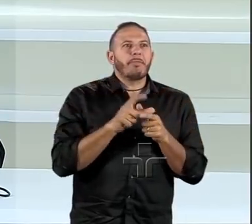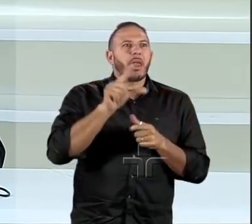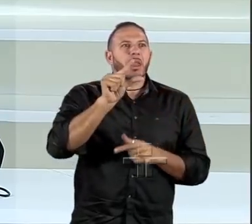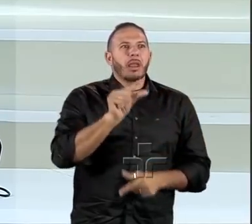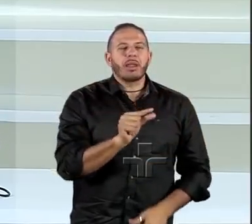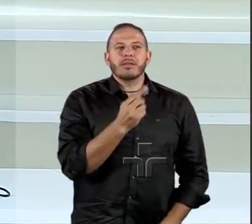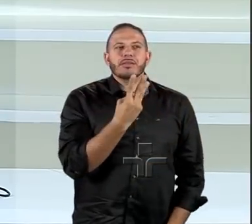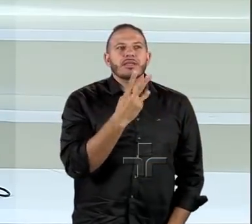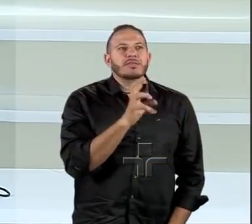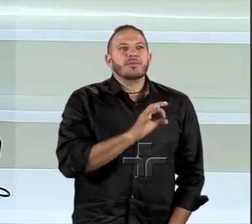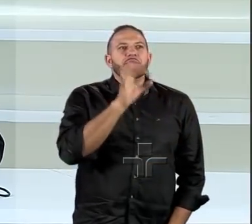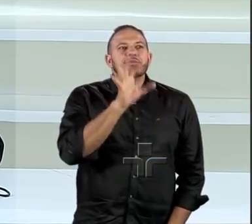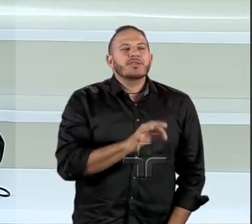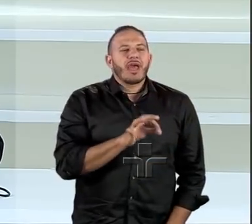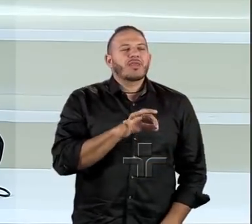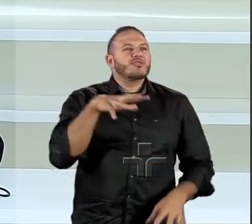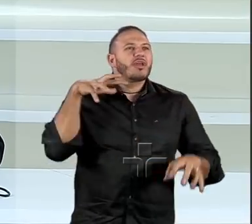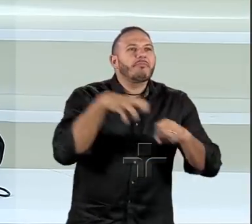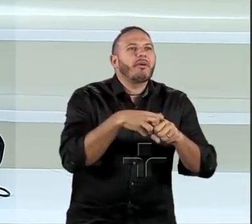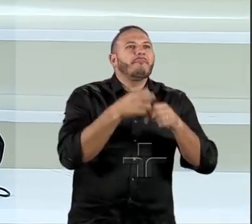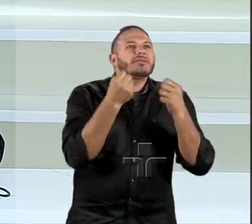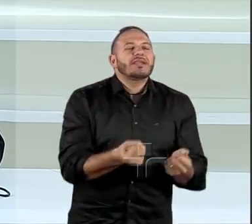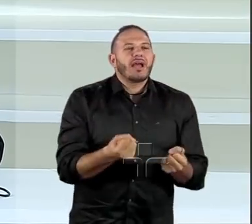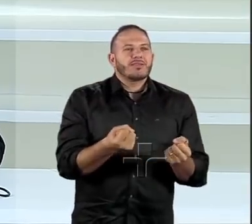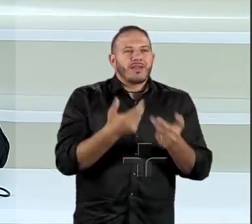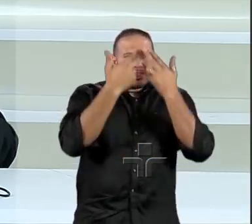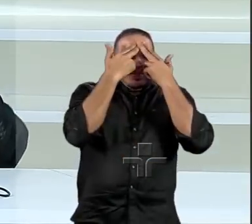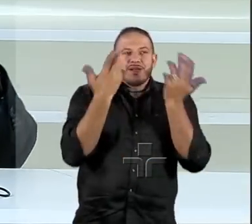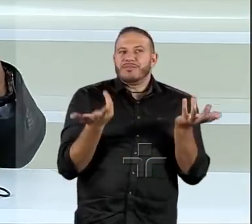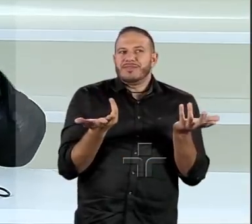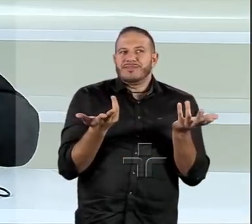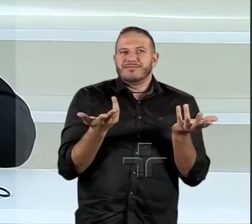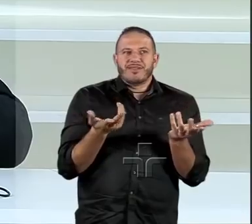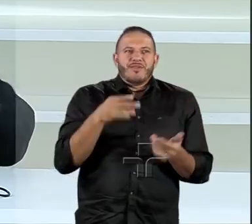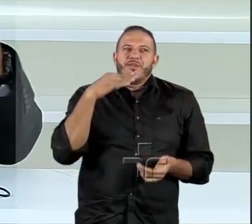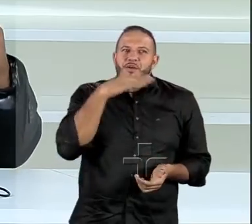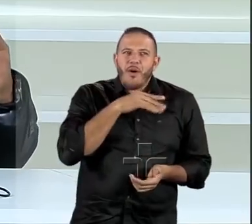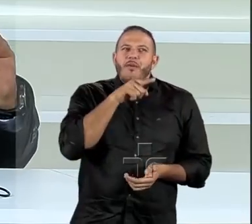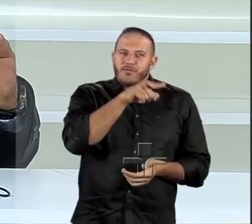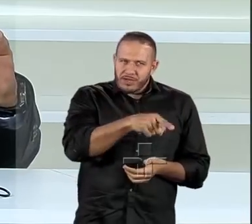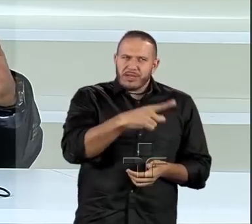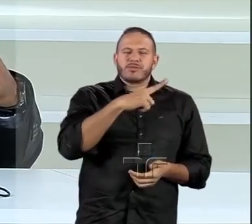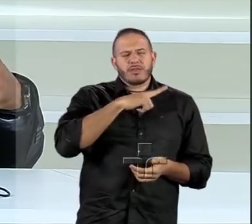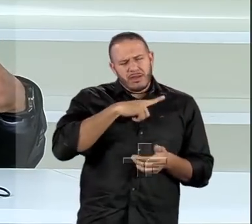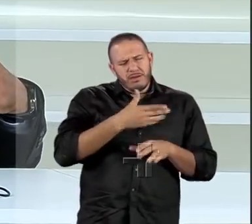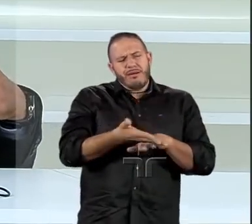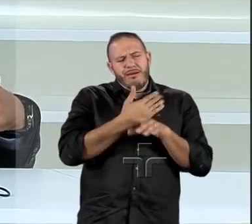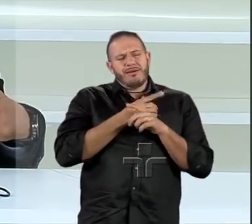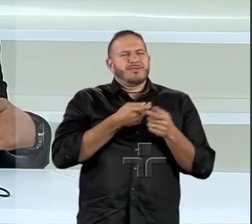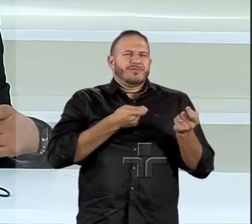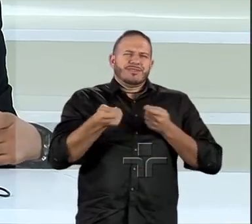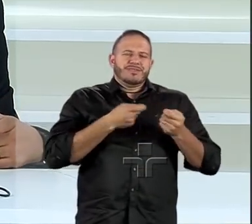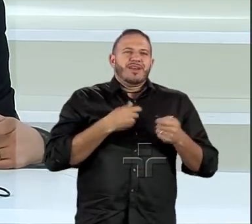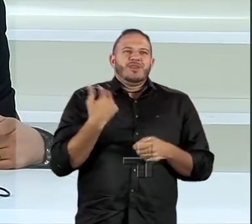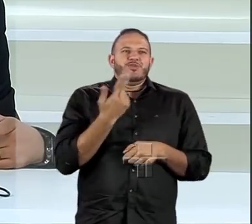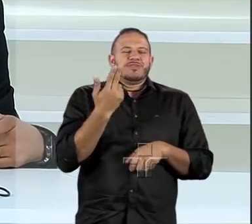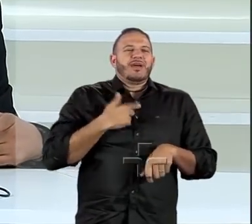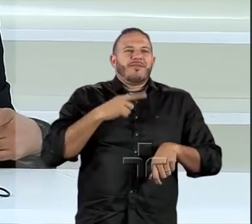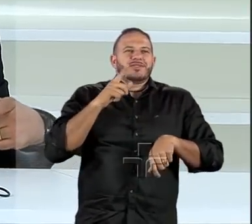no grande hospital de trauma da capital. Né? É óbvio que isso tem toda uma dinâmica que não dá para fazer de